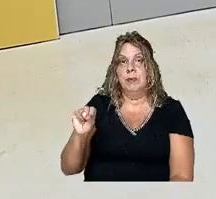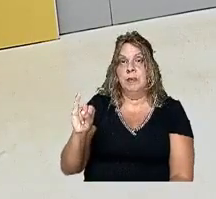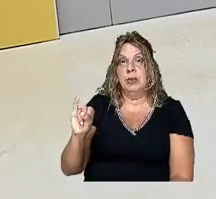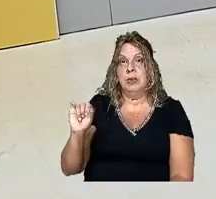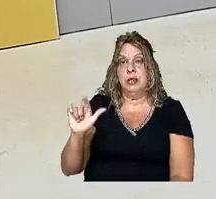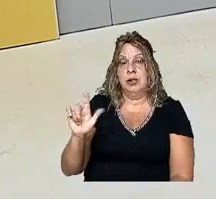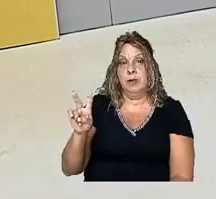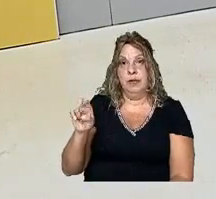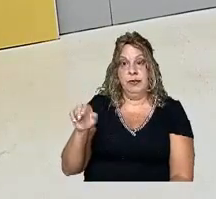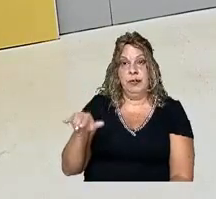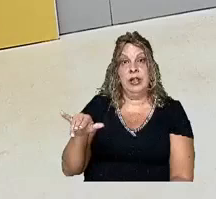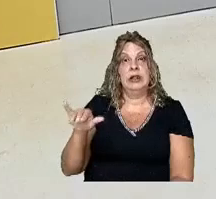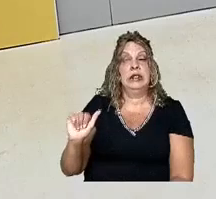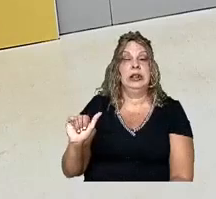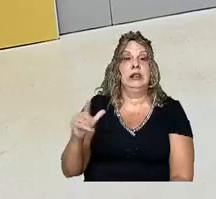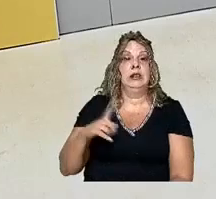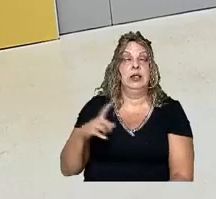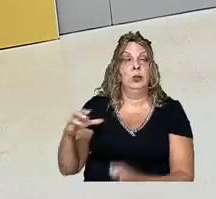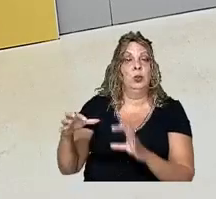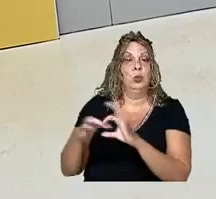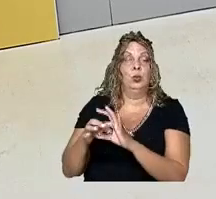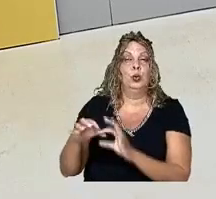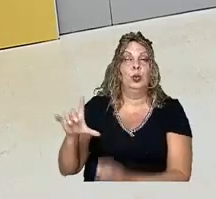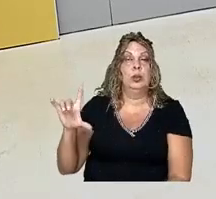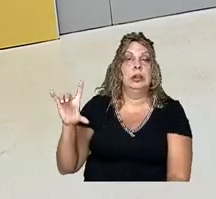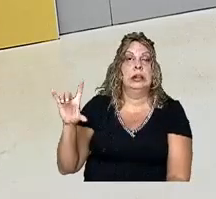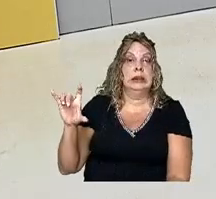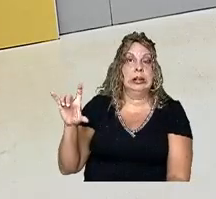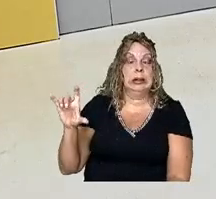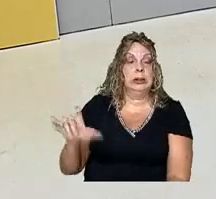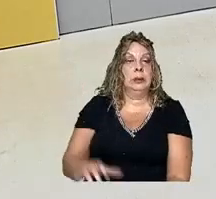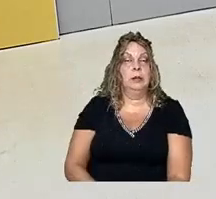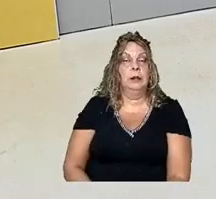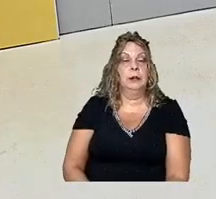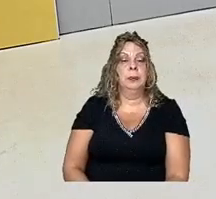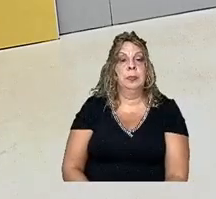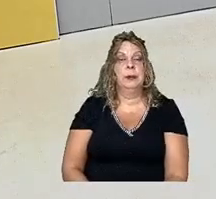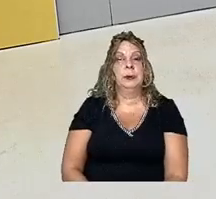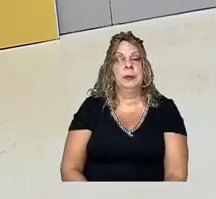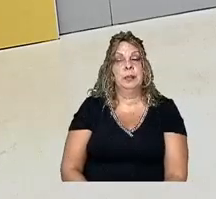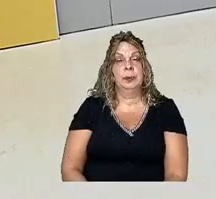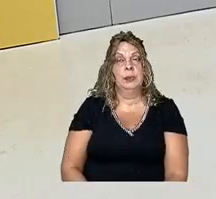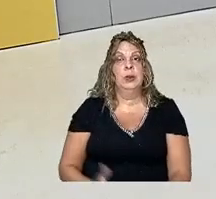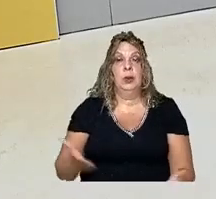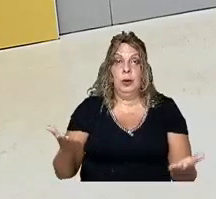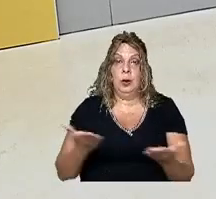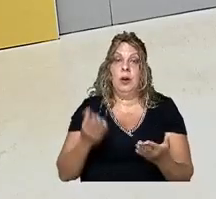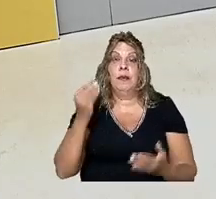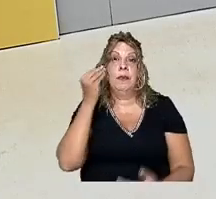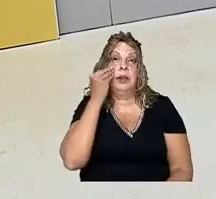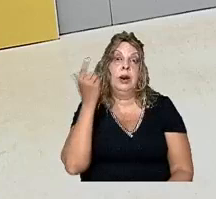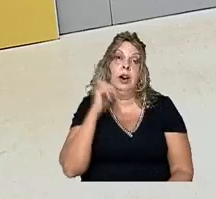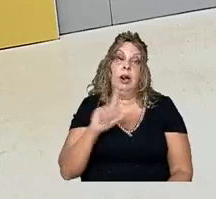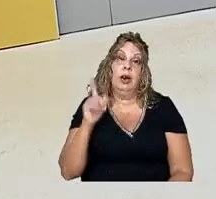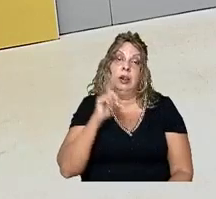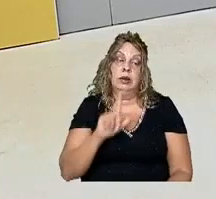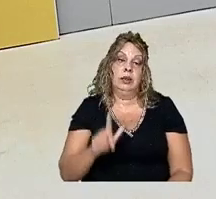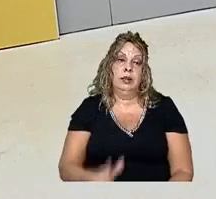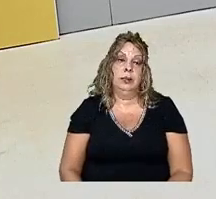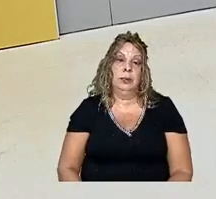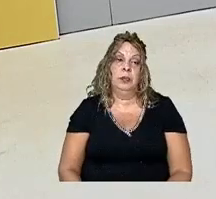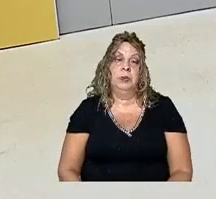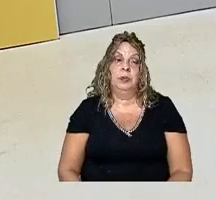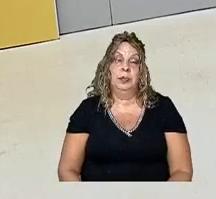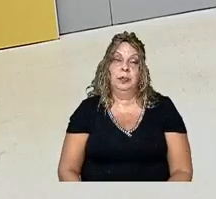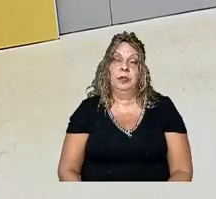também sintonizadas pelo Instagram do Caju Cap. Seguimos em busca da definição da decisão dos 10 mil. Quem vai levar? Saiu agora a